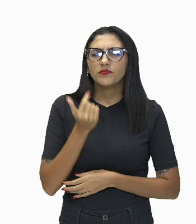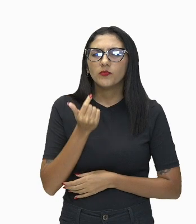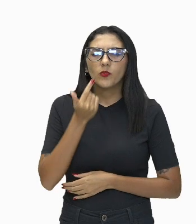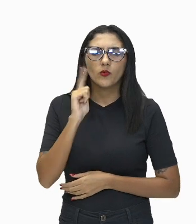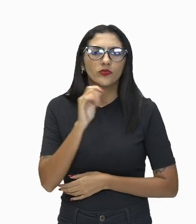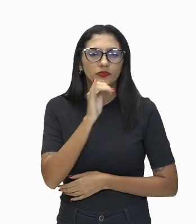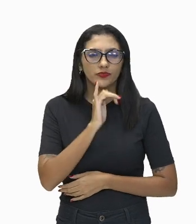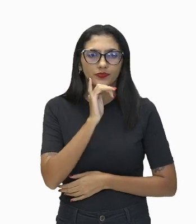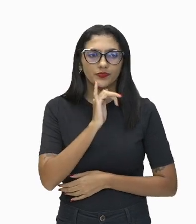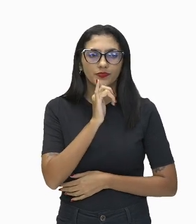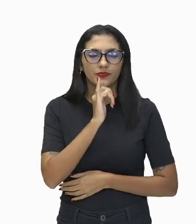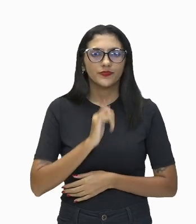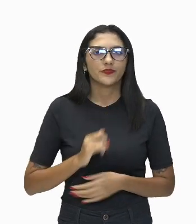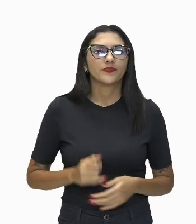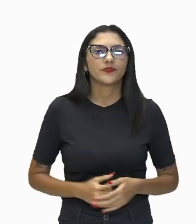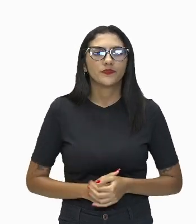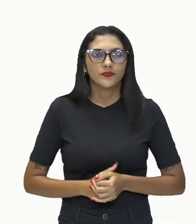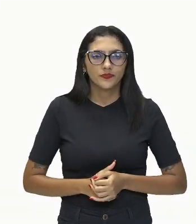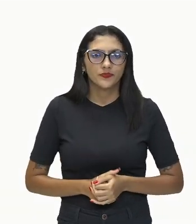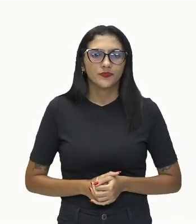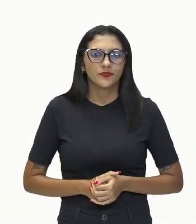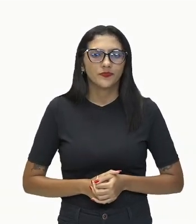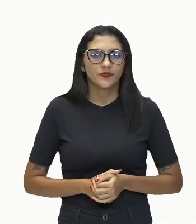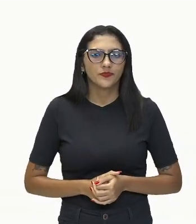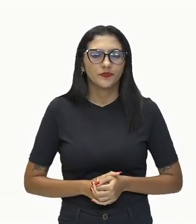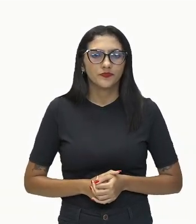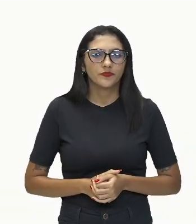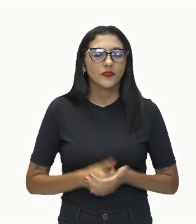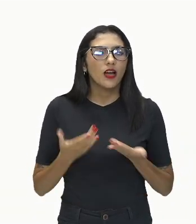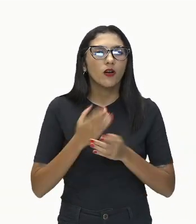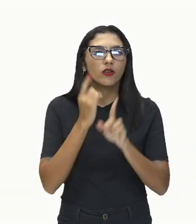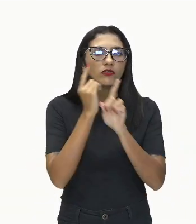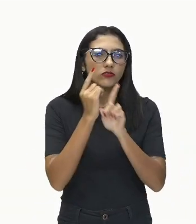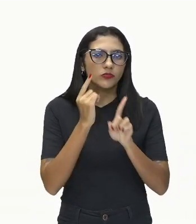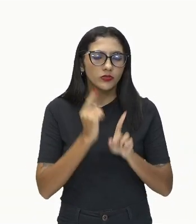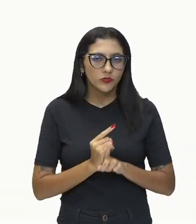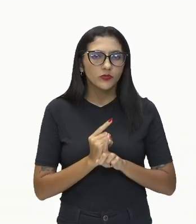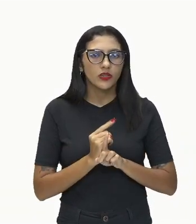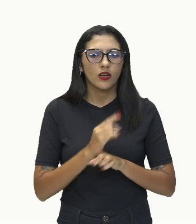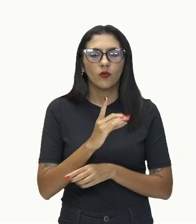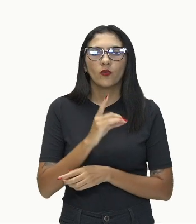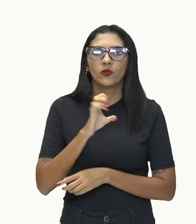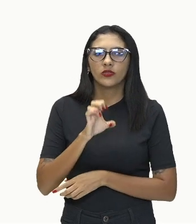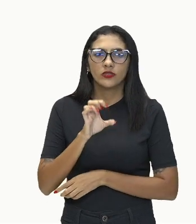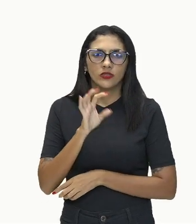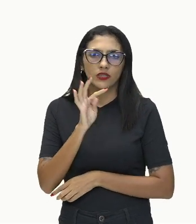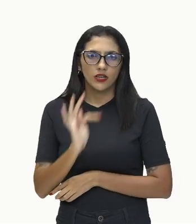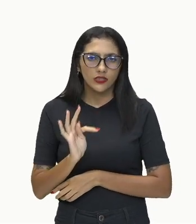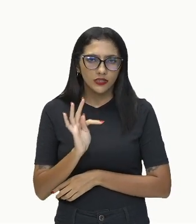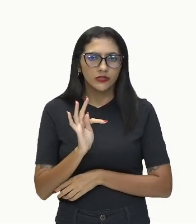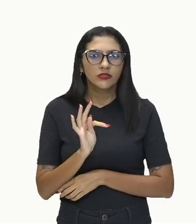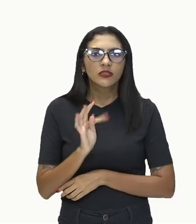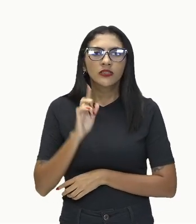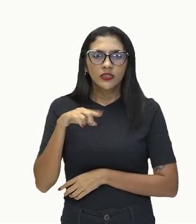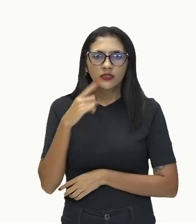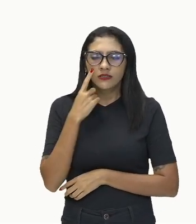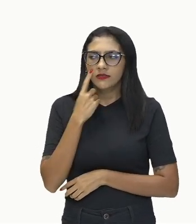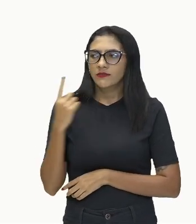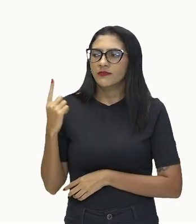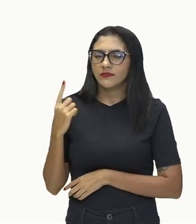exemplo, nós temos aí, ó, vamos encontrar o determinante da matriz a